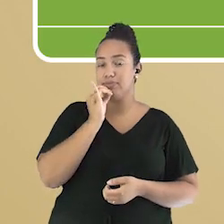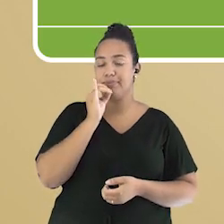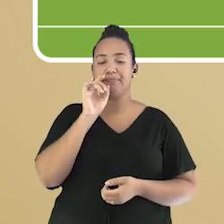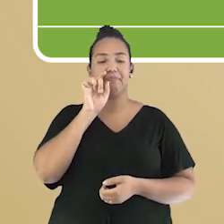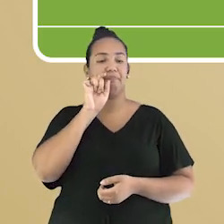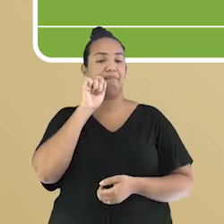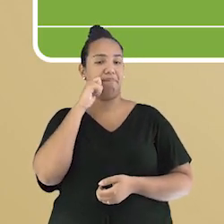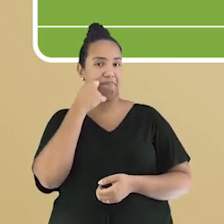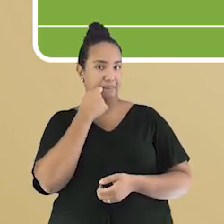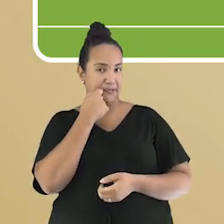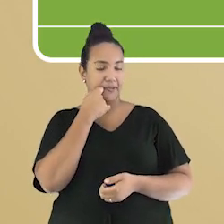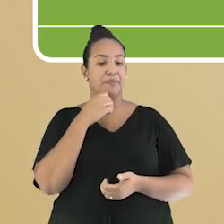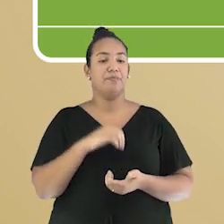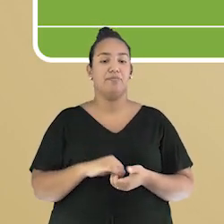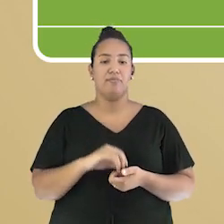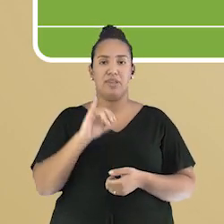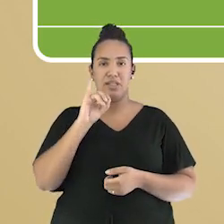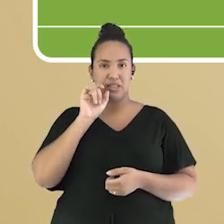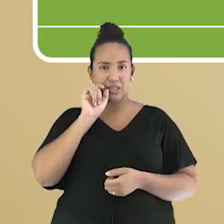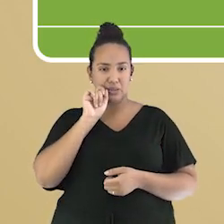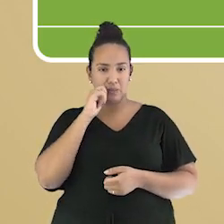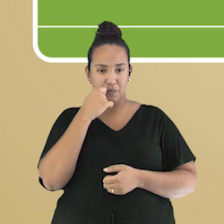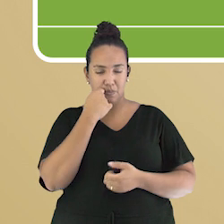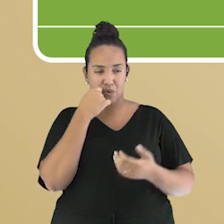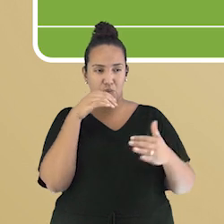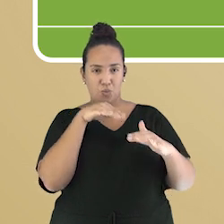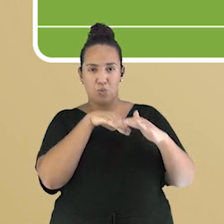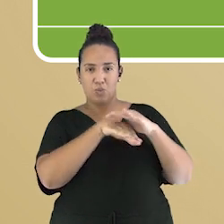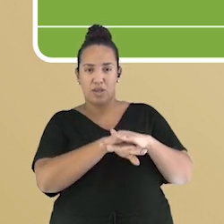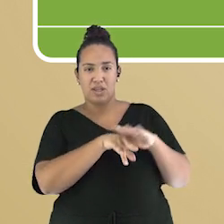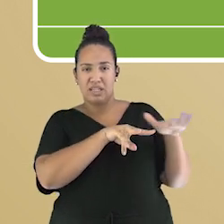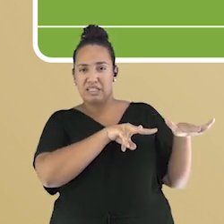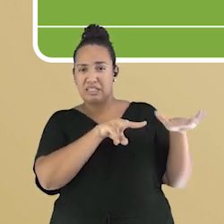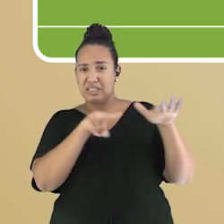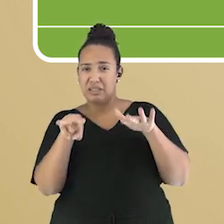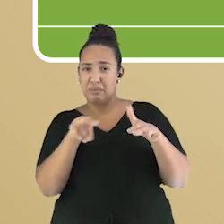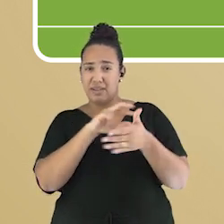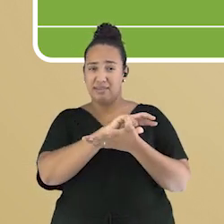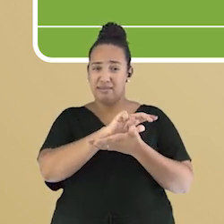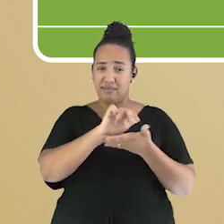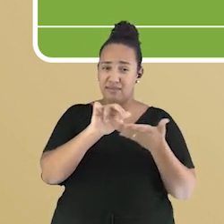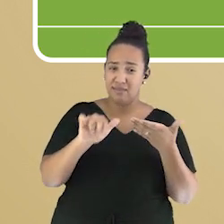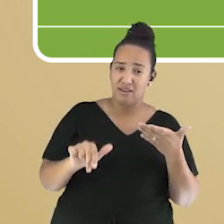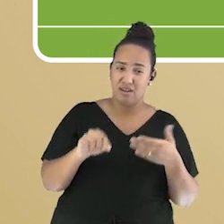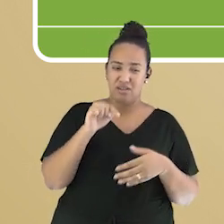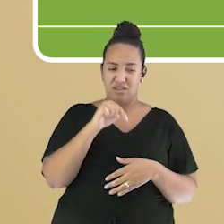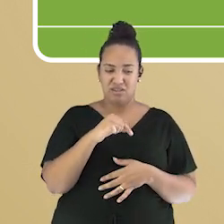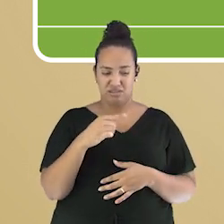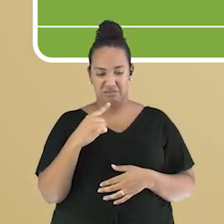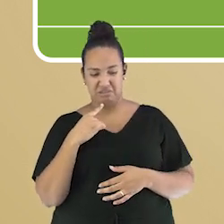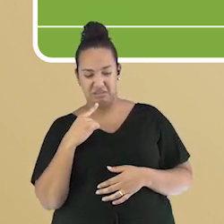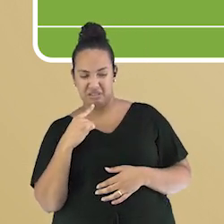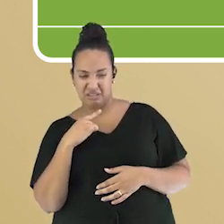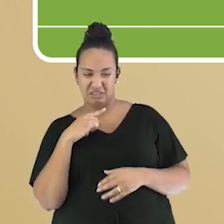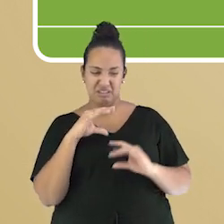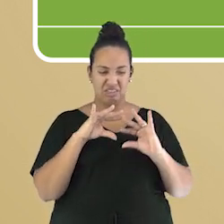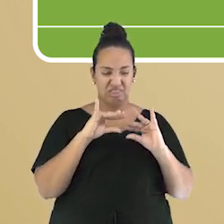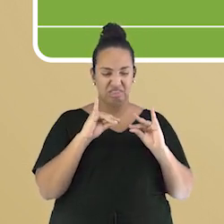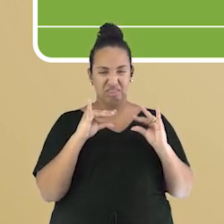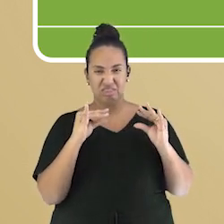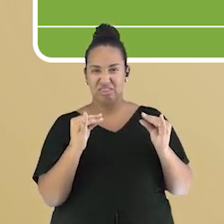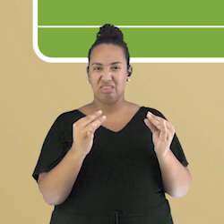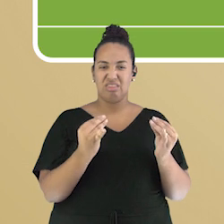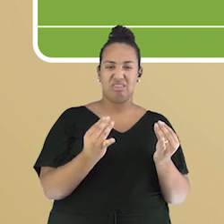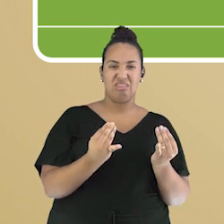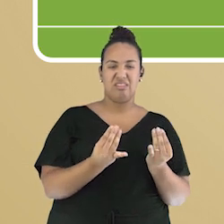pão. Se ele ficar guardado por algumas semanas, vai começar a aparecer algumas coisas, algumas